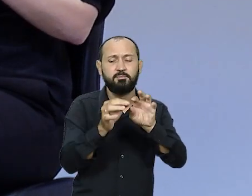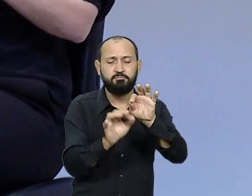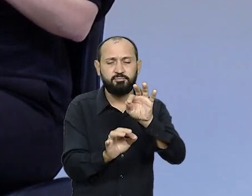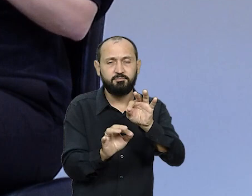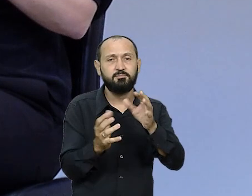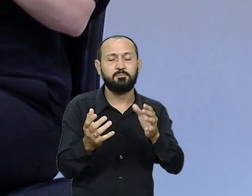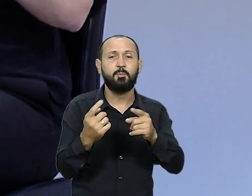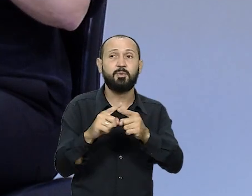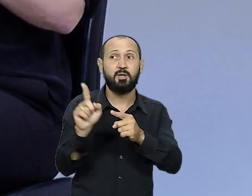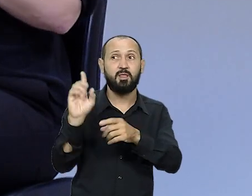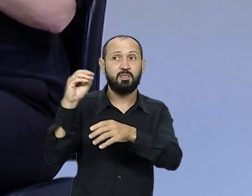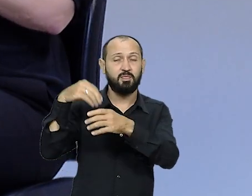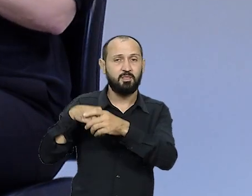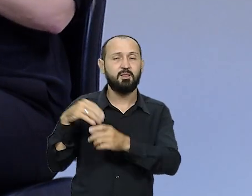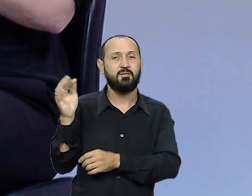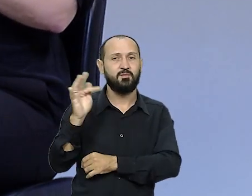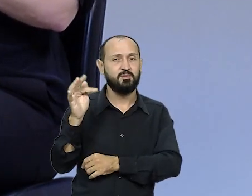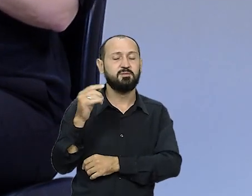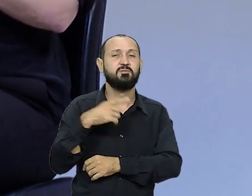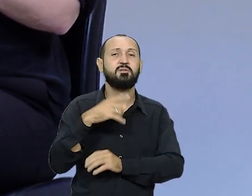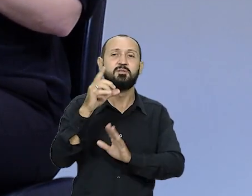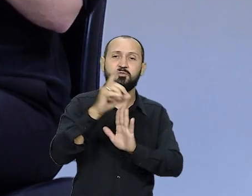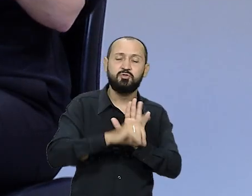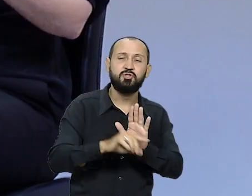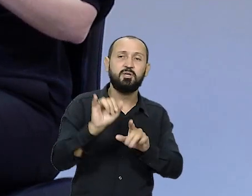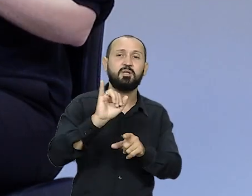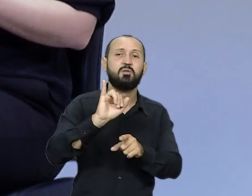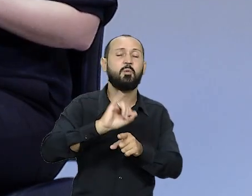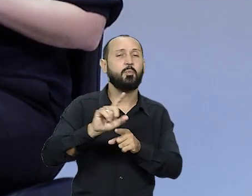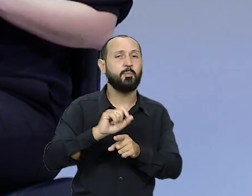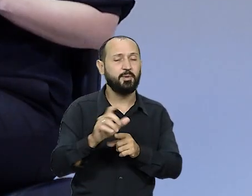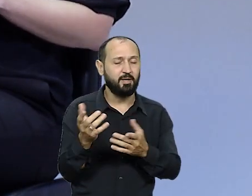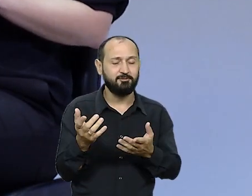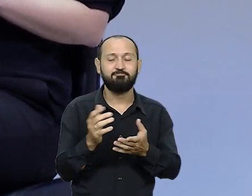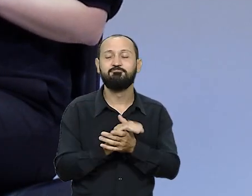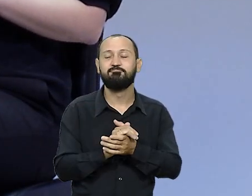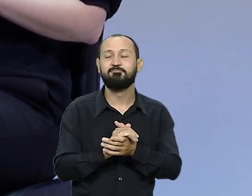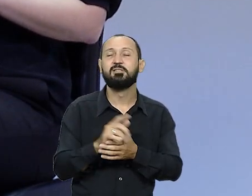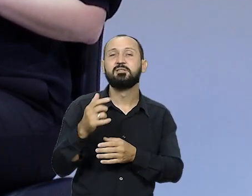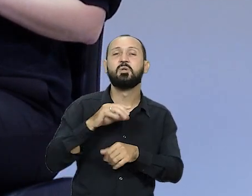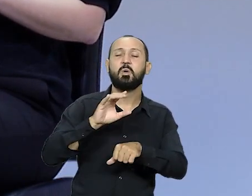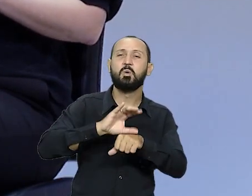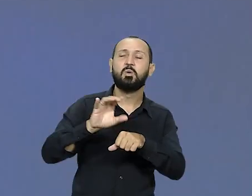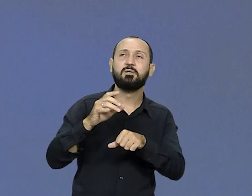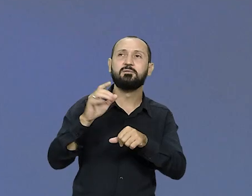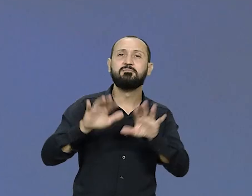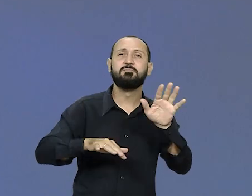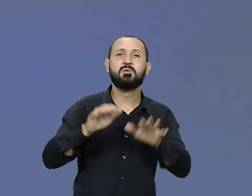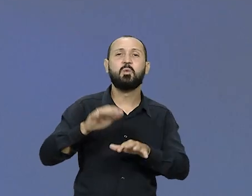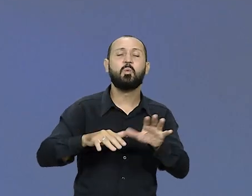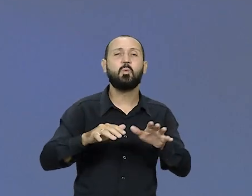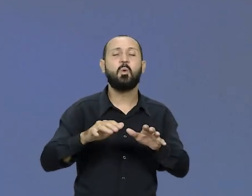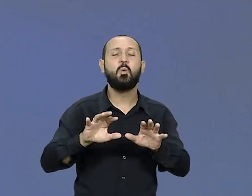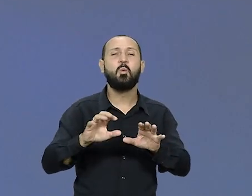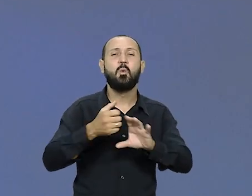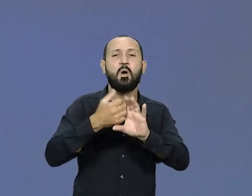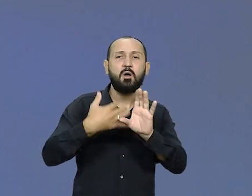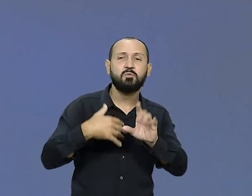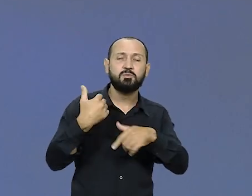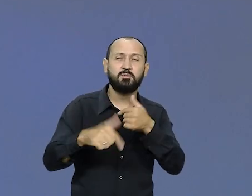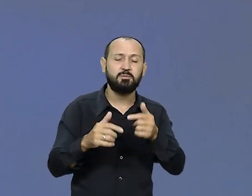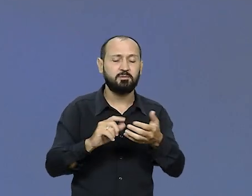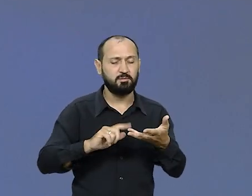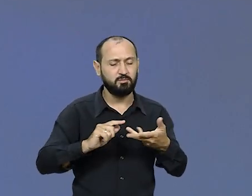pequenos, porque na faculdade você não teve direito imobiliário. Esses cursos, isso que eu ia perguntar, contemplam